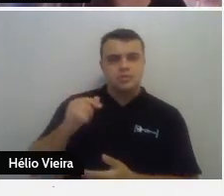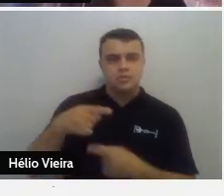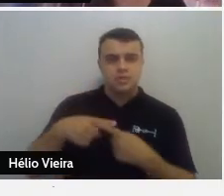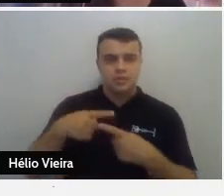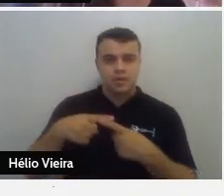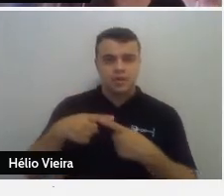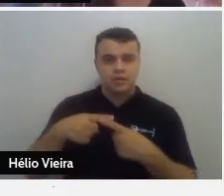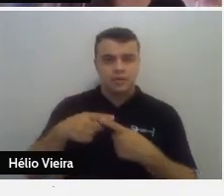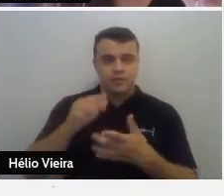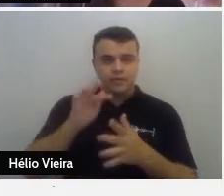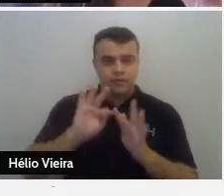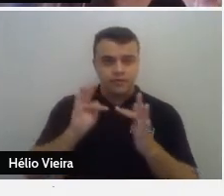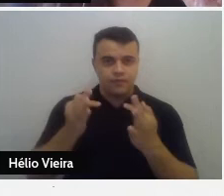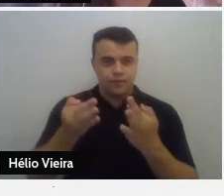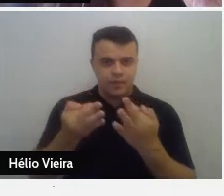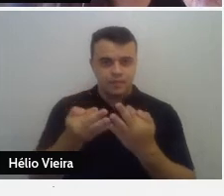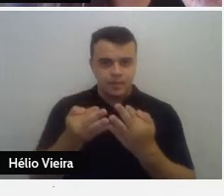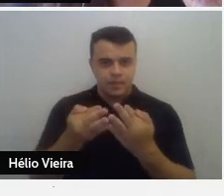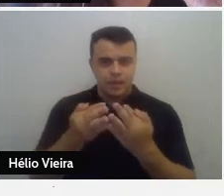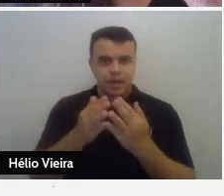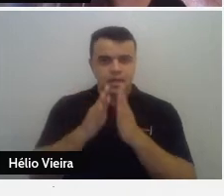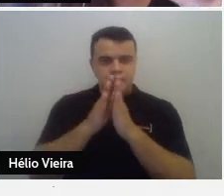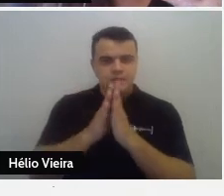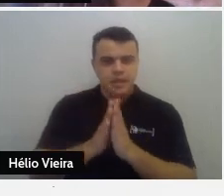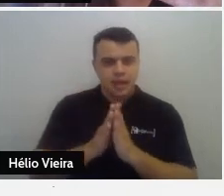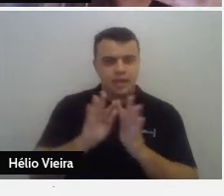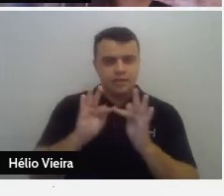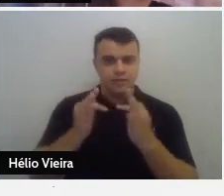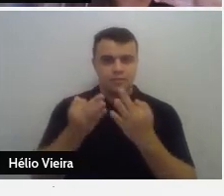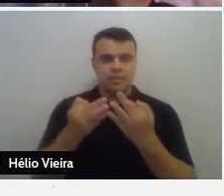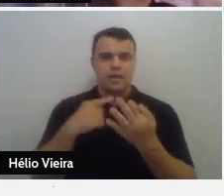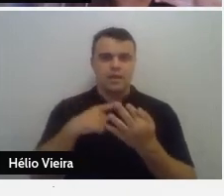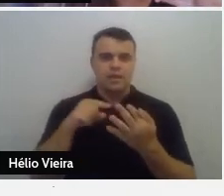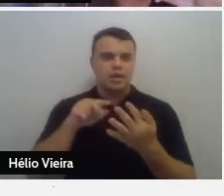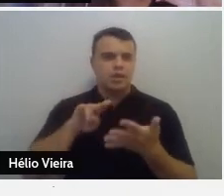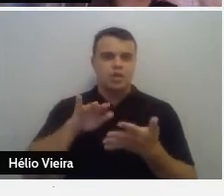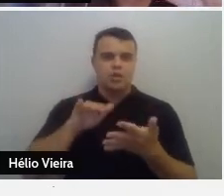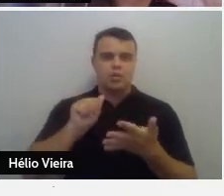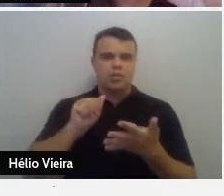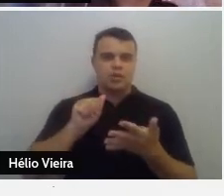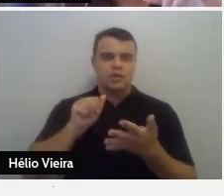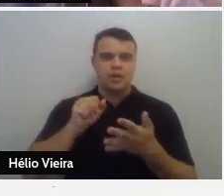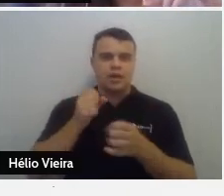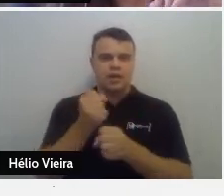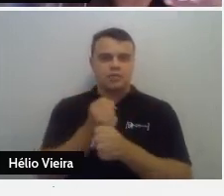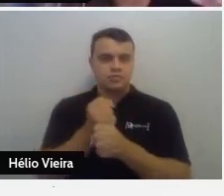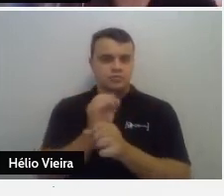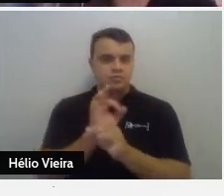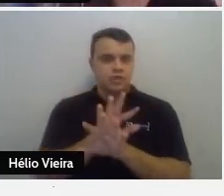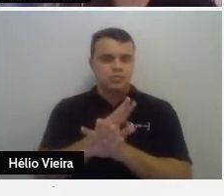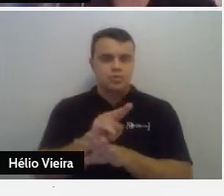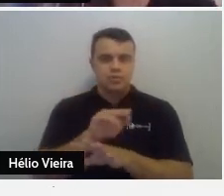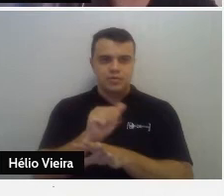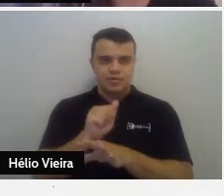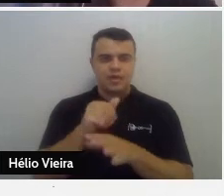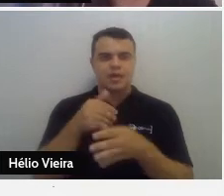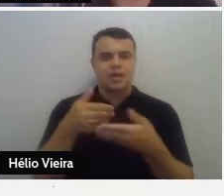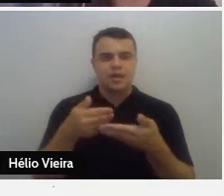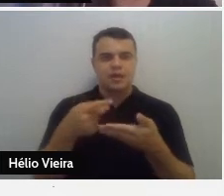Sagrada Família, que é a Basílica Sagrada Família, né, que nunca foi terminada, que nunca termina, que